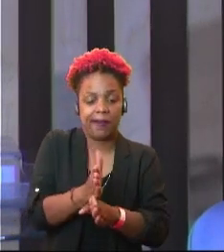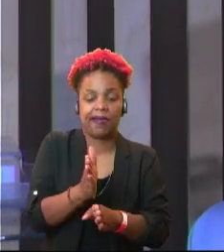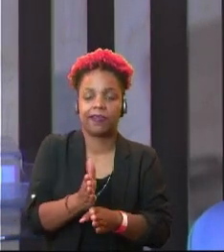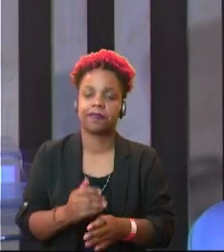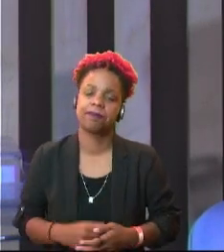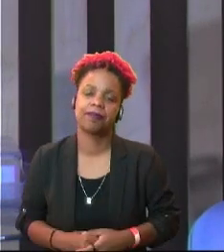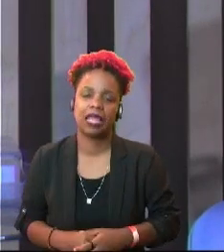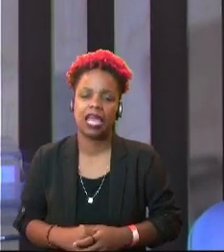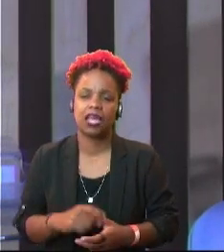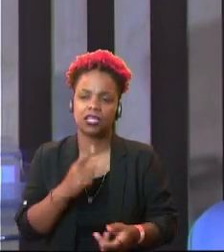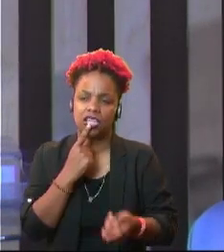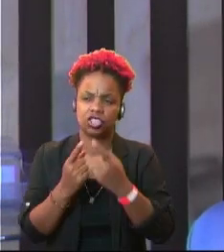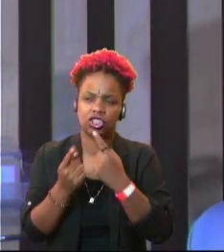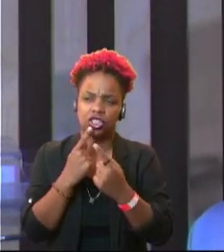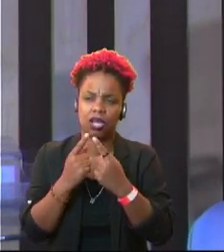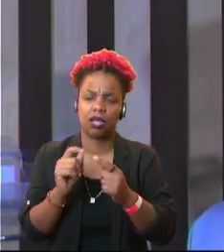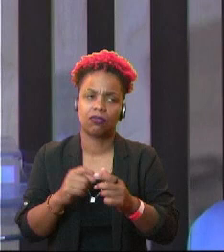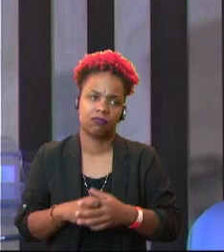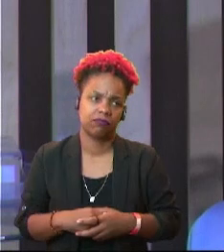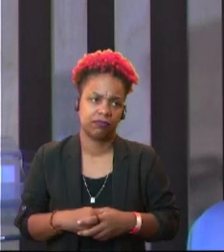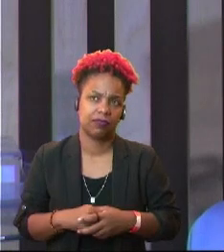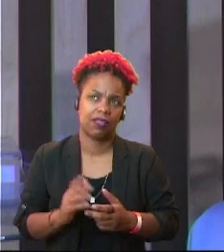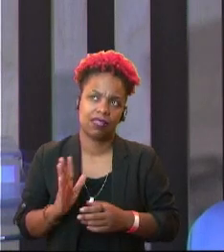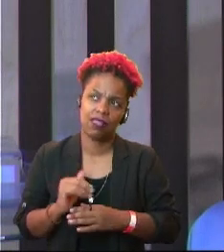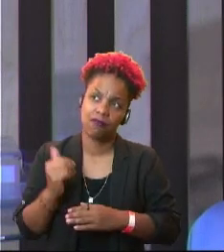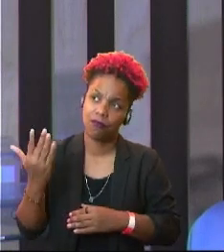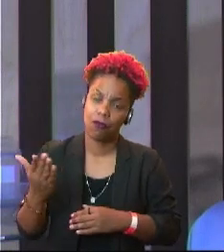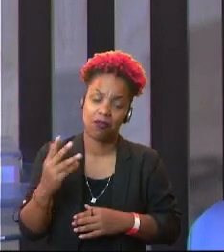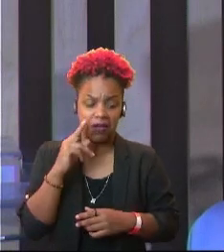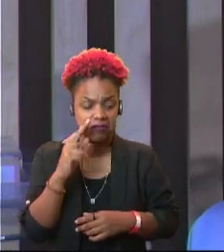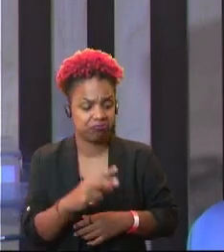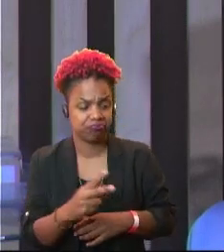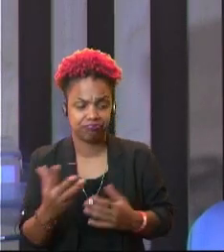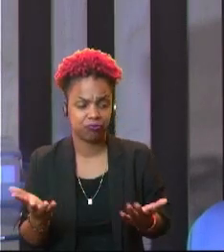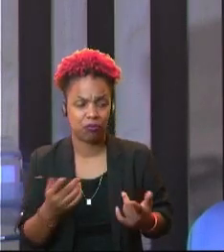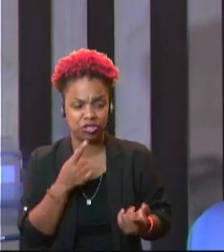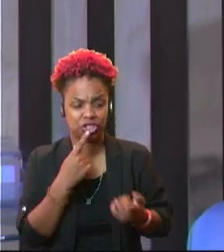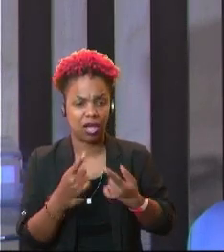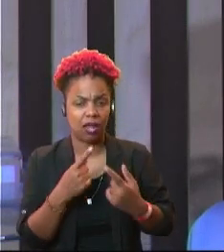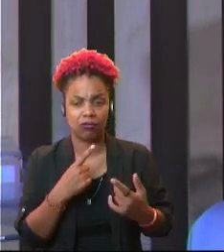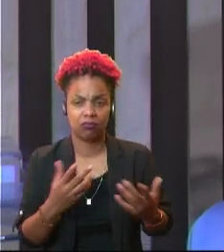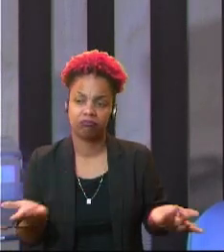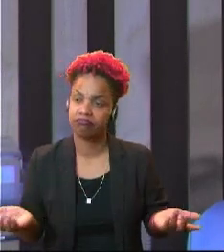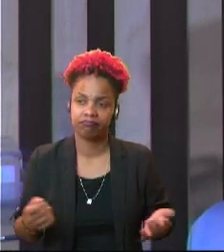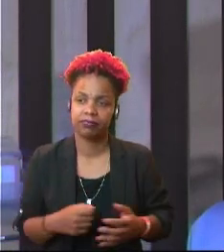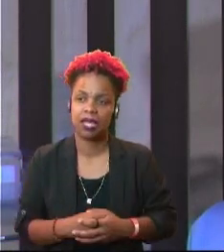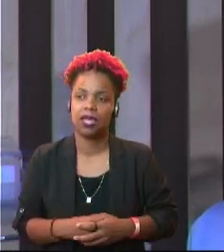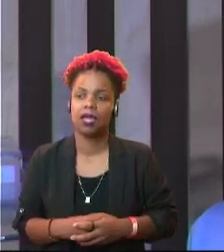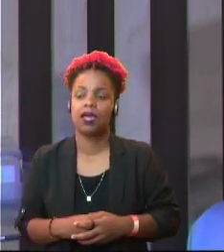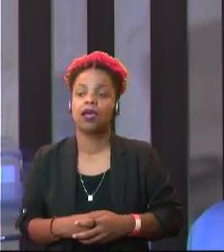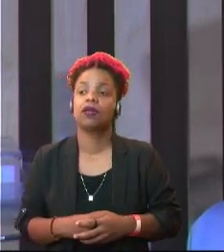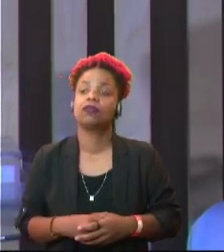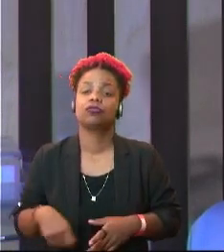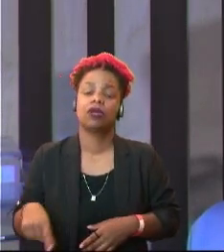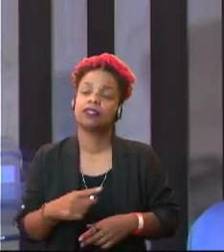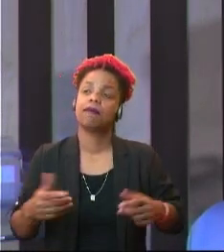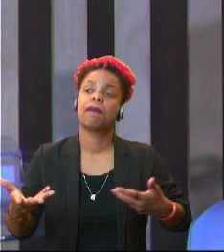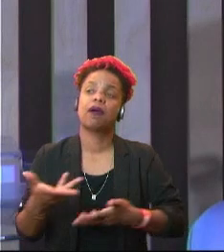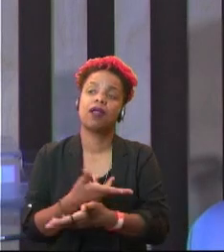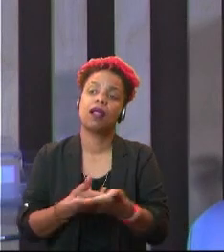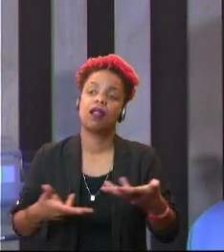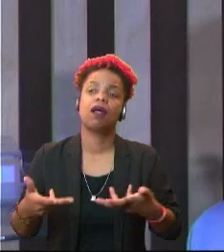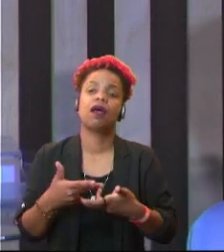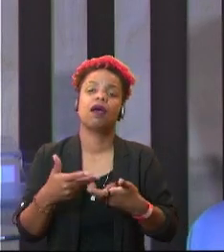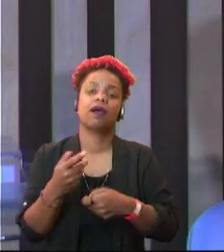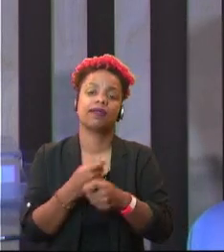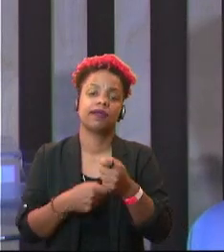de diálogo, às vezes as pessoas não entendem lá fora, porque não entendem de onde a gente vem, né? A diplomacia brasileira,